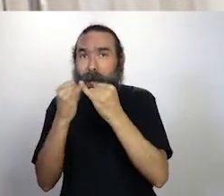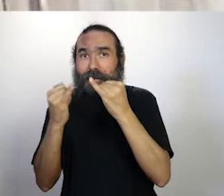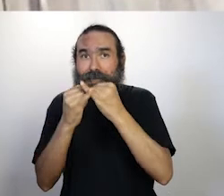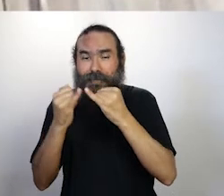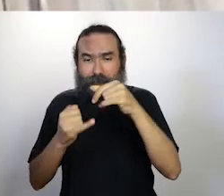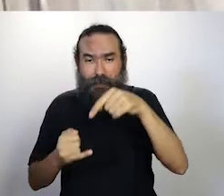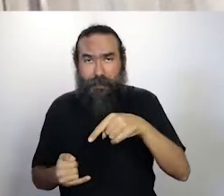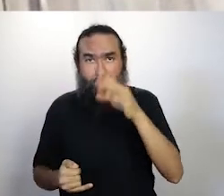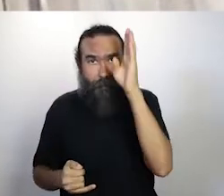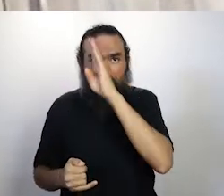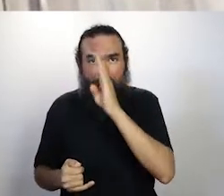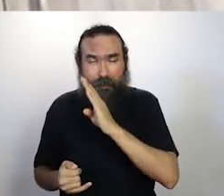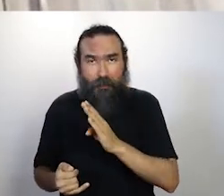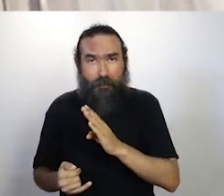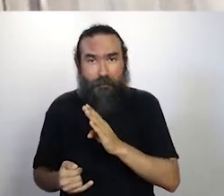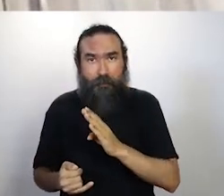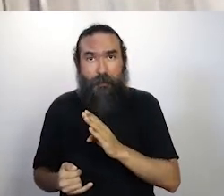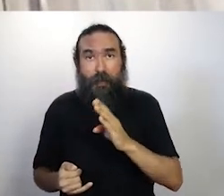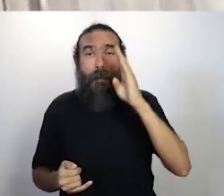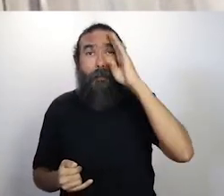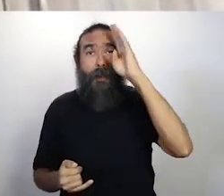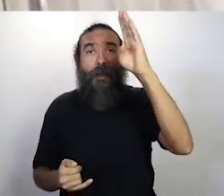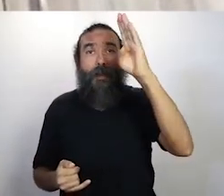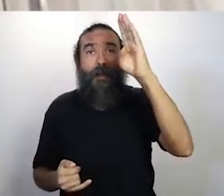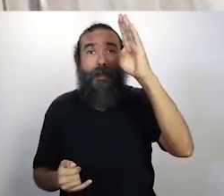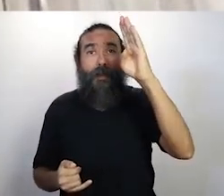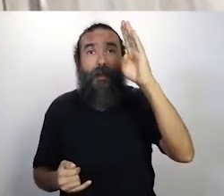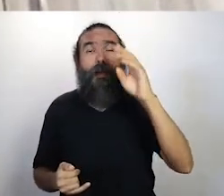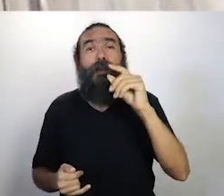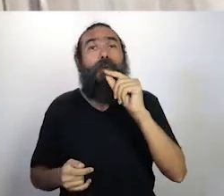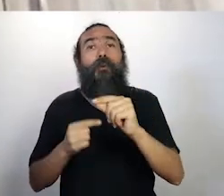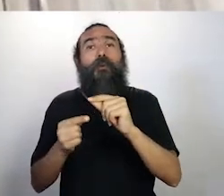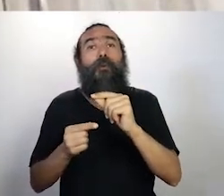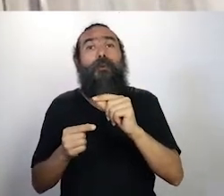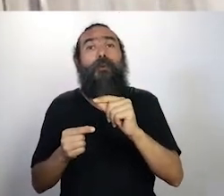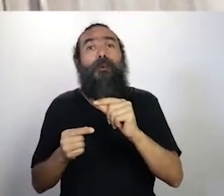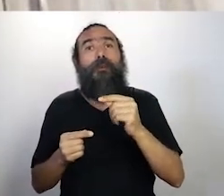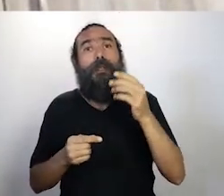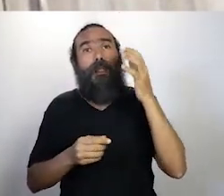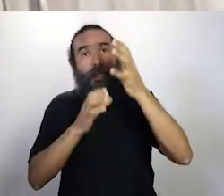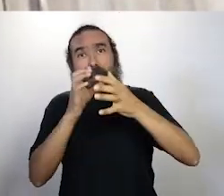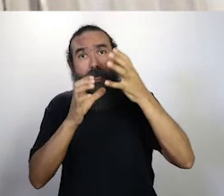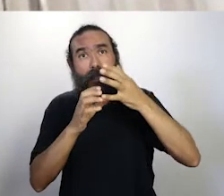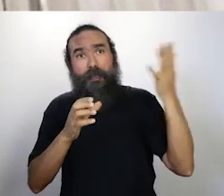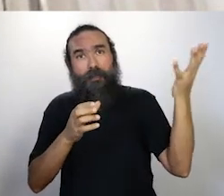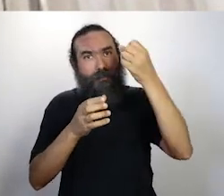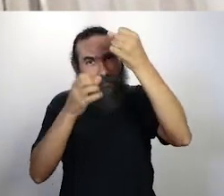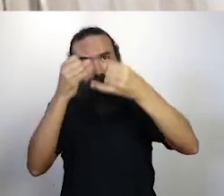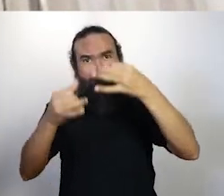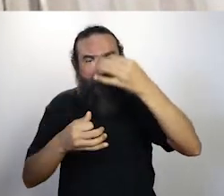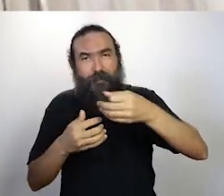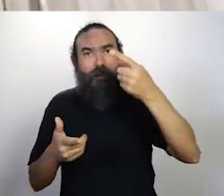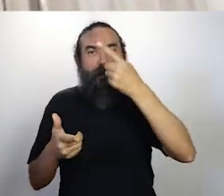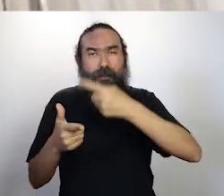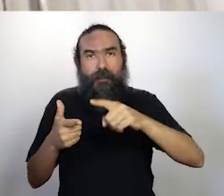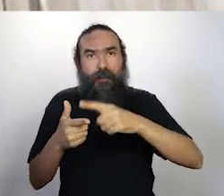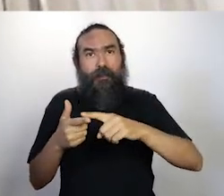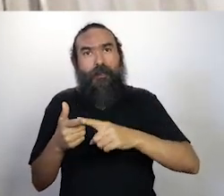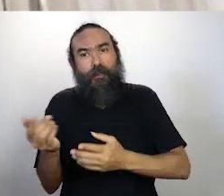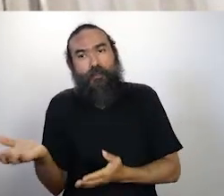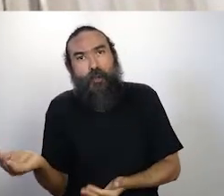Brasil, principalmente nas falas que foram colocadas aqui de maneira muito coerente sobre uma